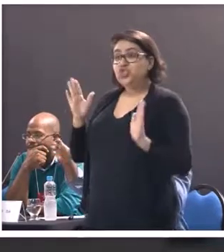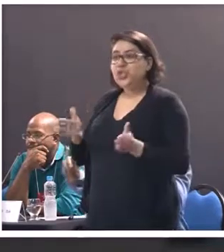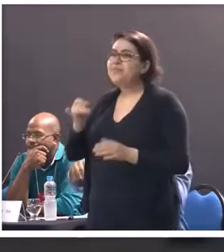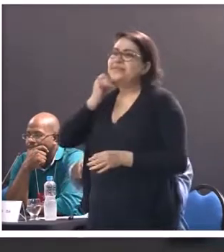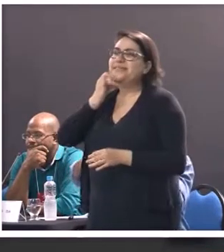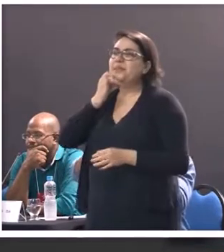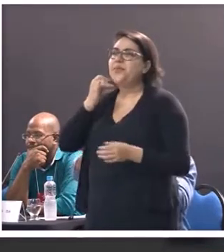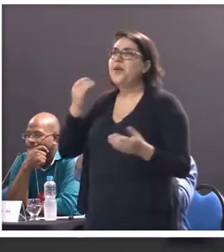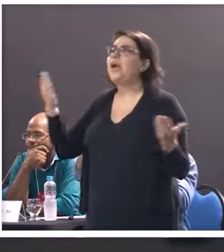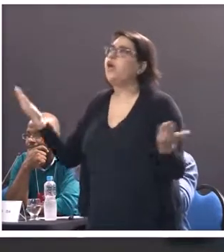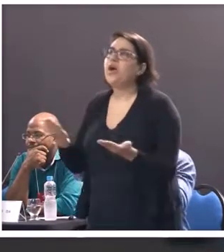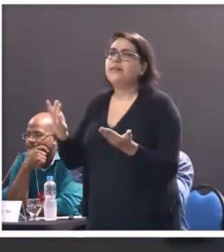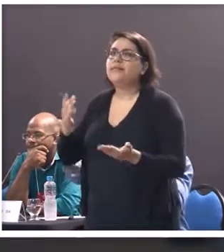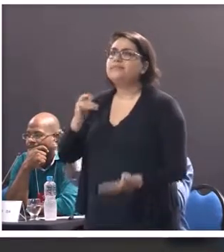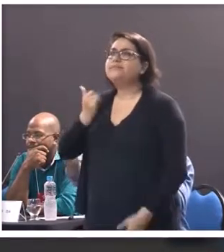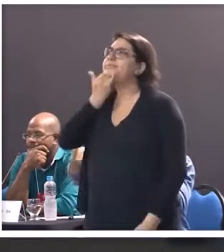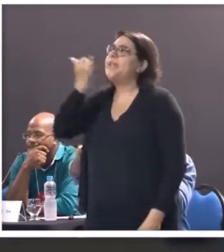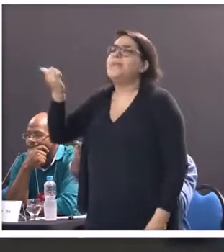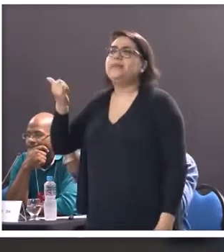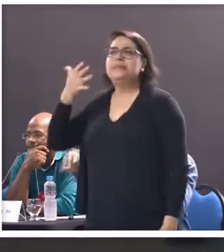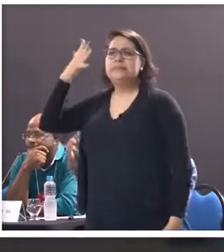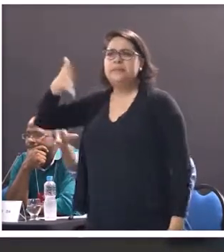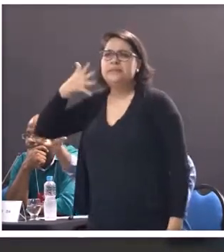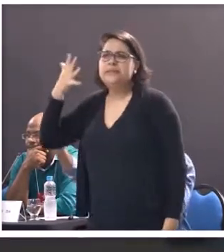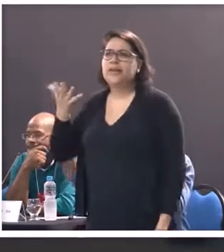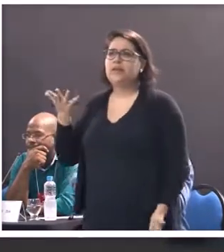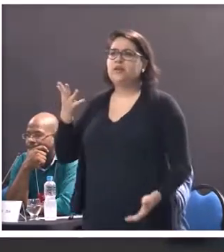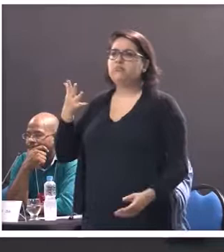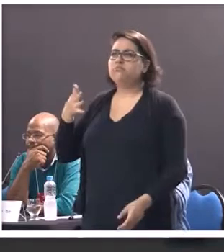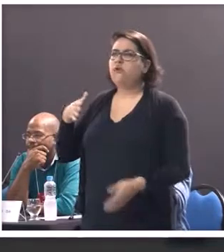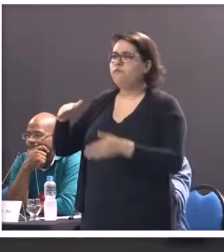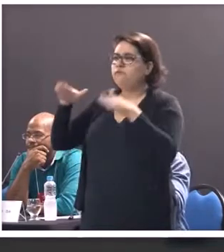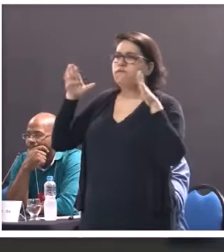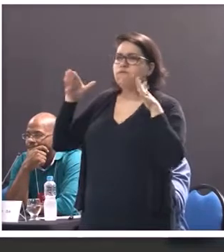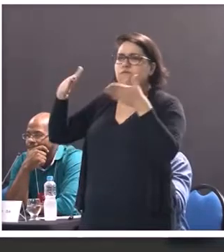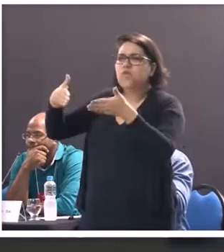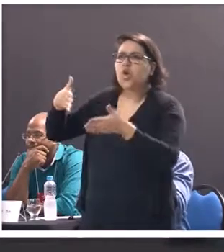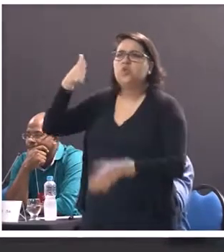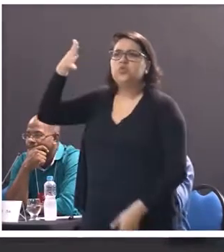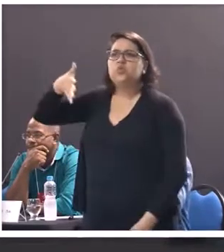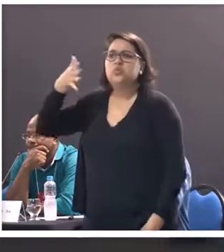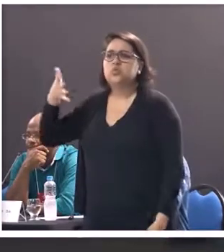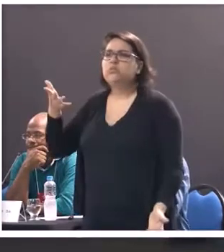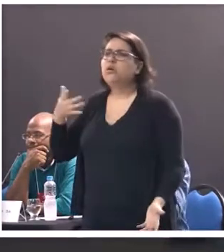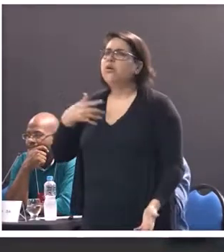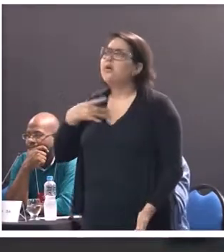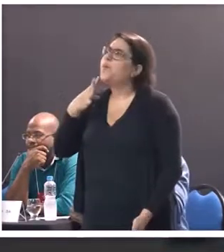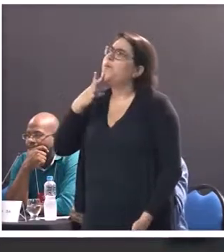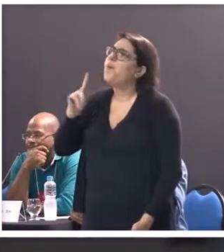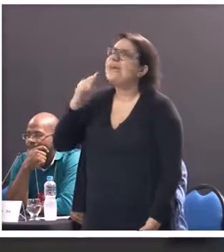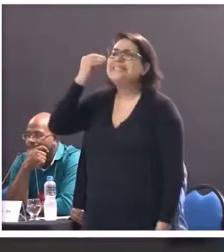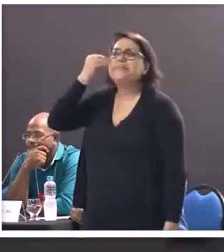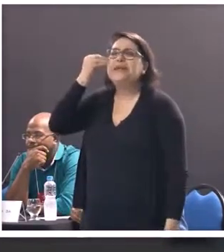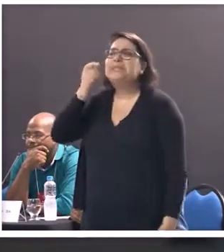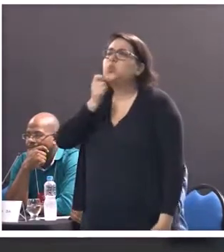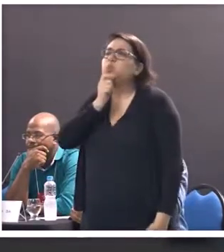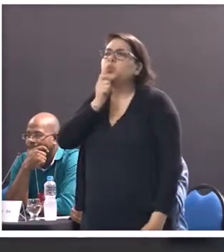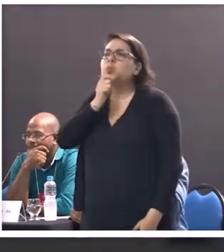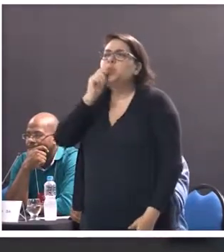caiu de paraquedas em algum seminário, algum fórum, e de repente você não tem aquela experiência